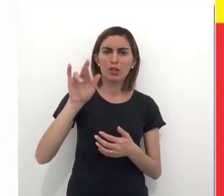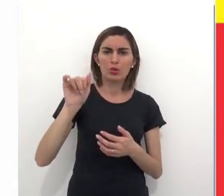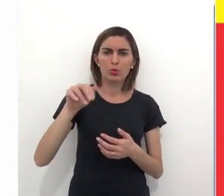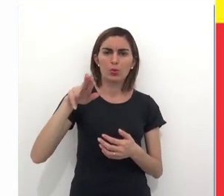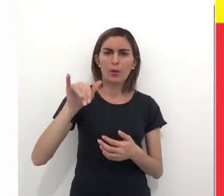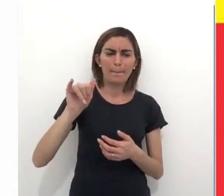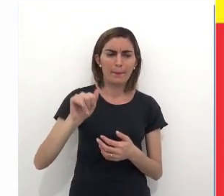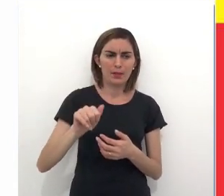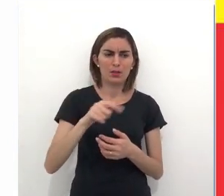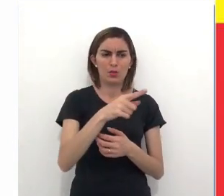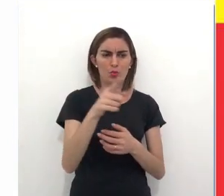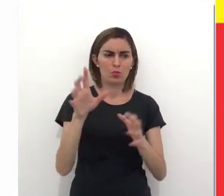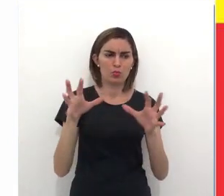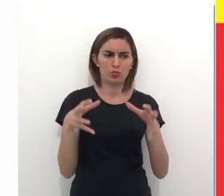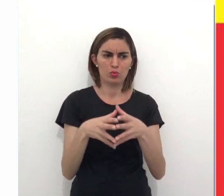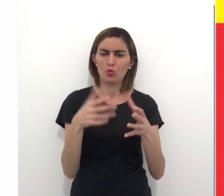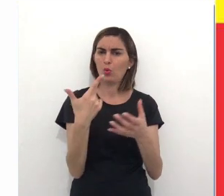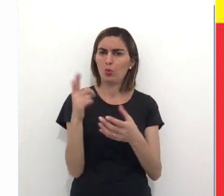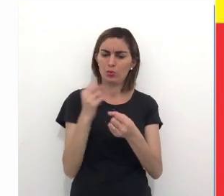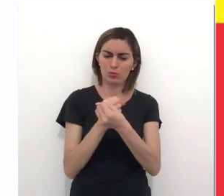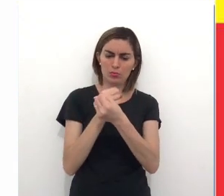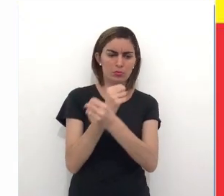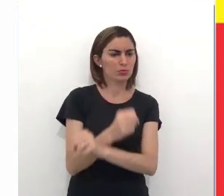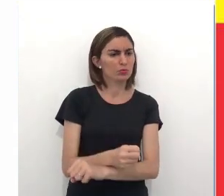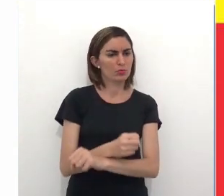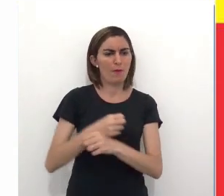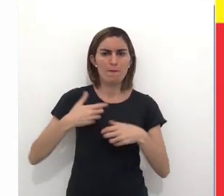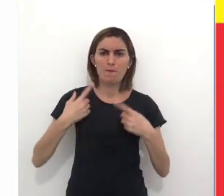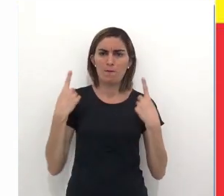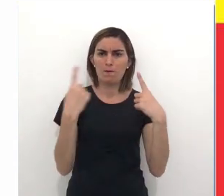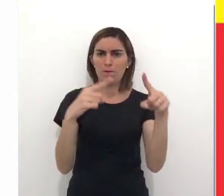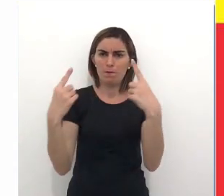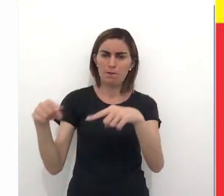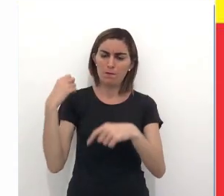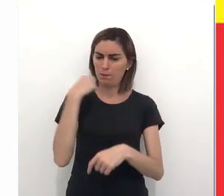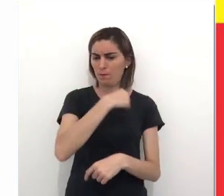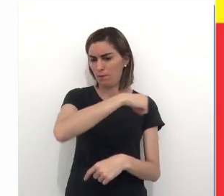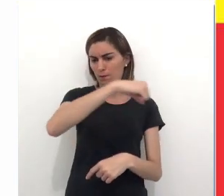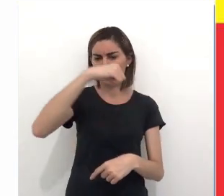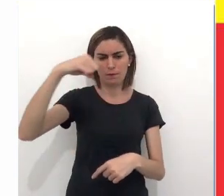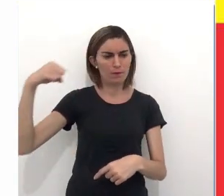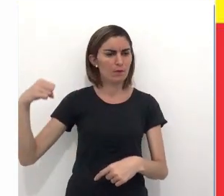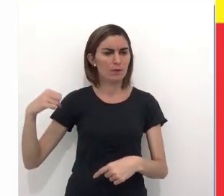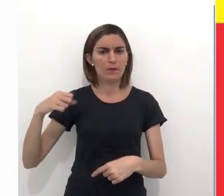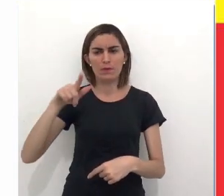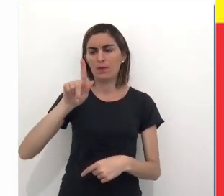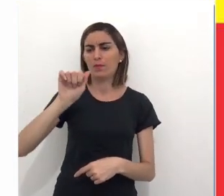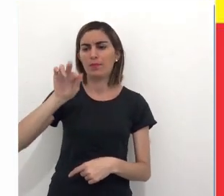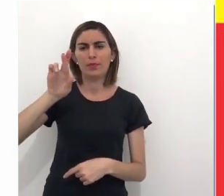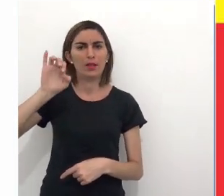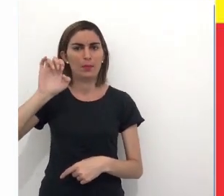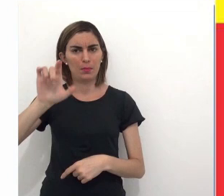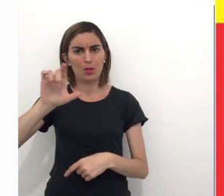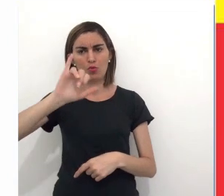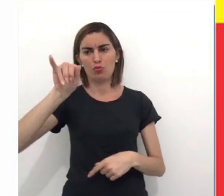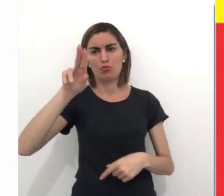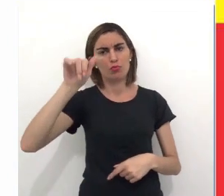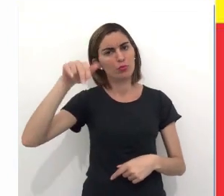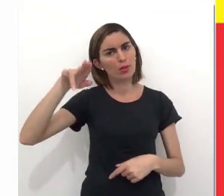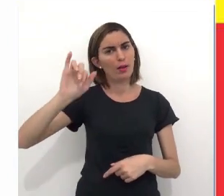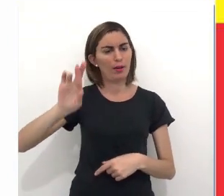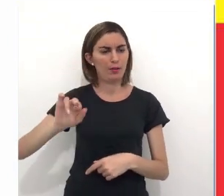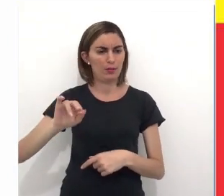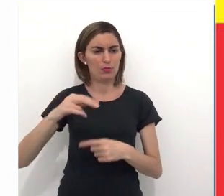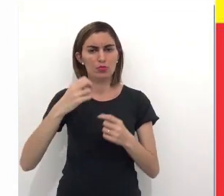como Ventura Mina, em conjunto com outros escravos, atacaram e mataram Gabriel